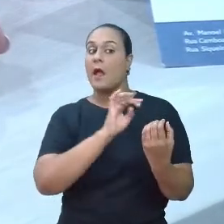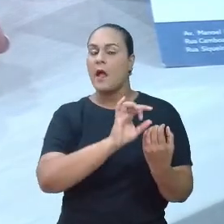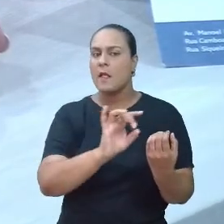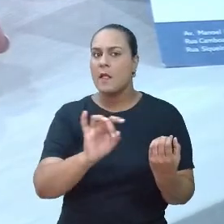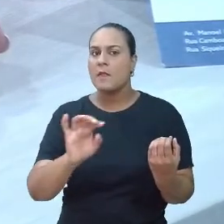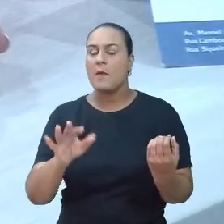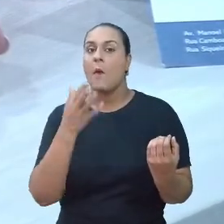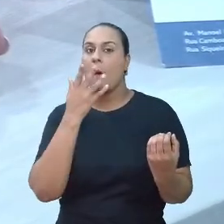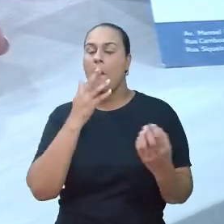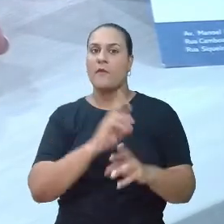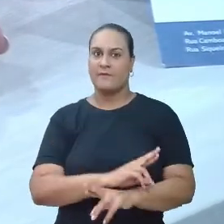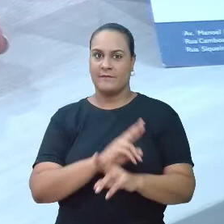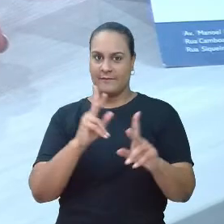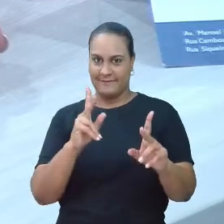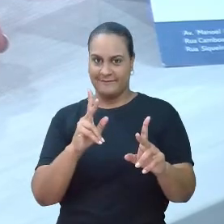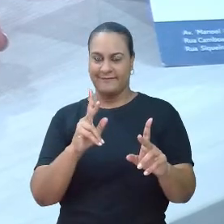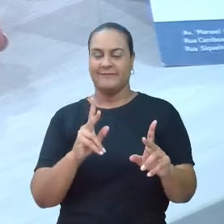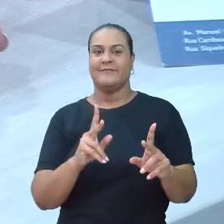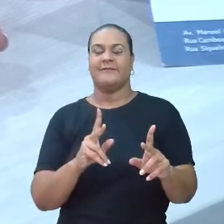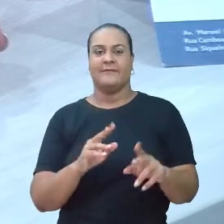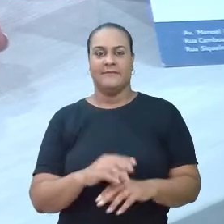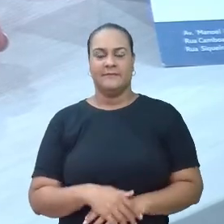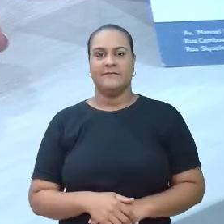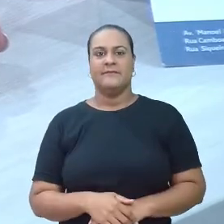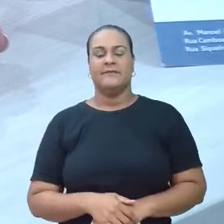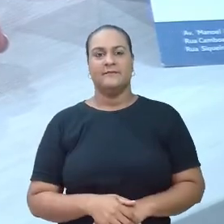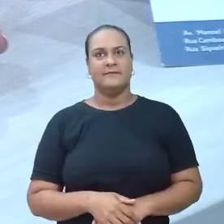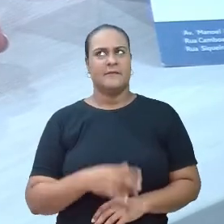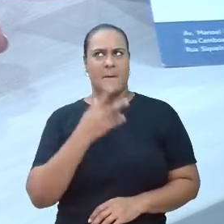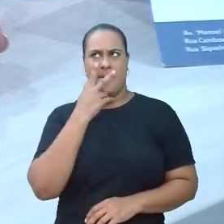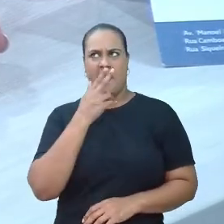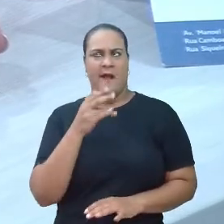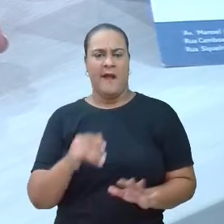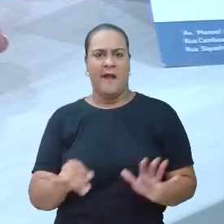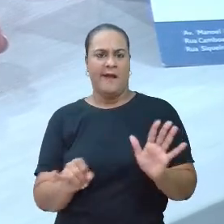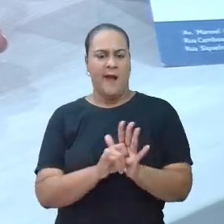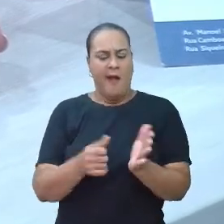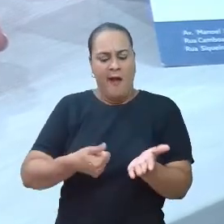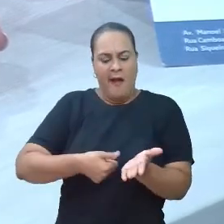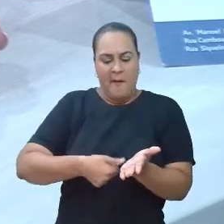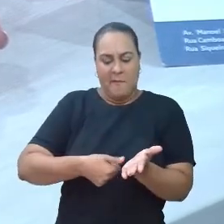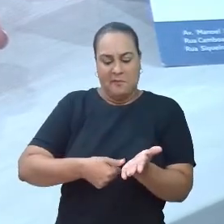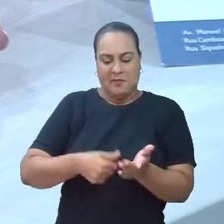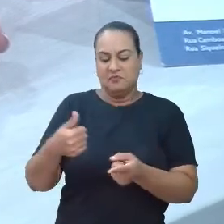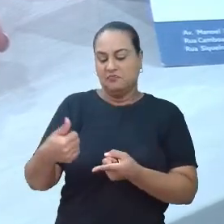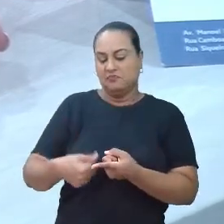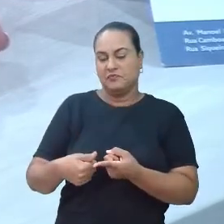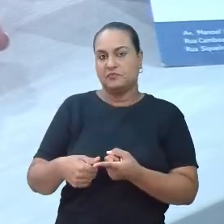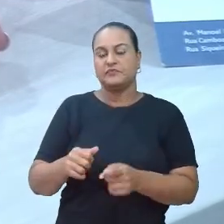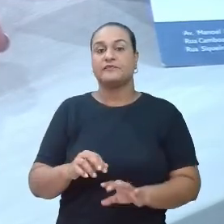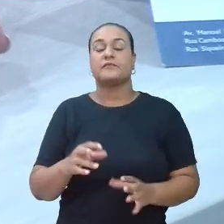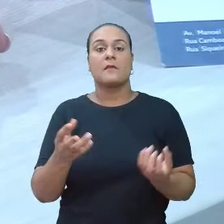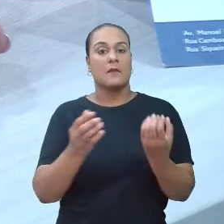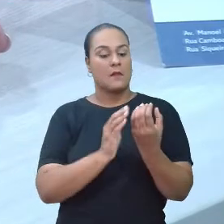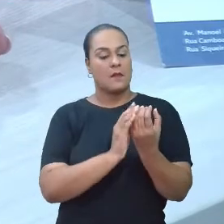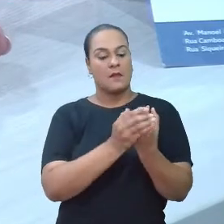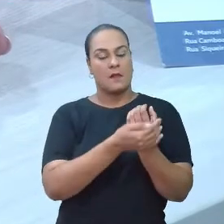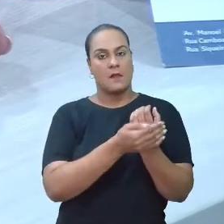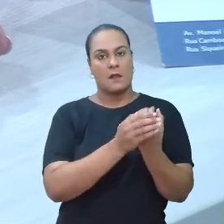cor diferente, né? É como a impressão digital, ninguém repete cor. E aqui a pupila, que é